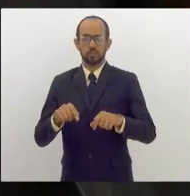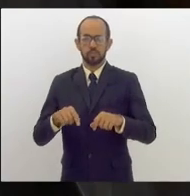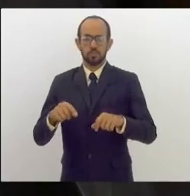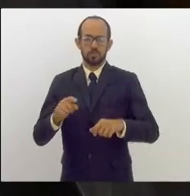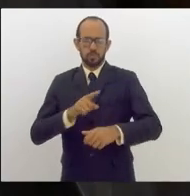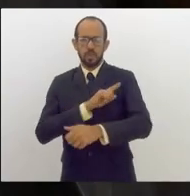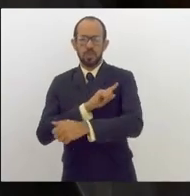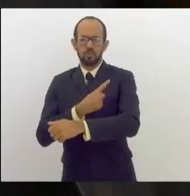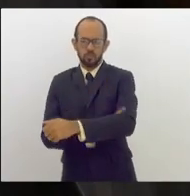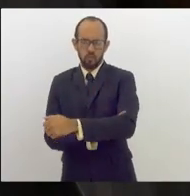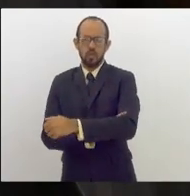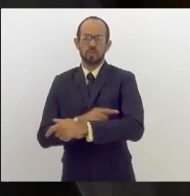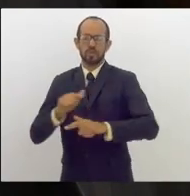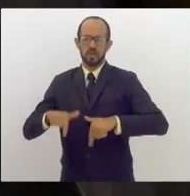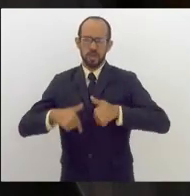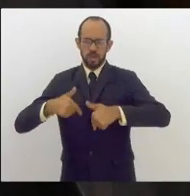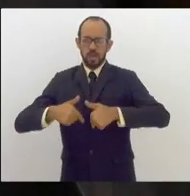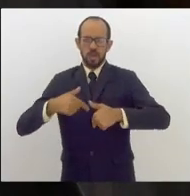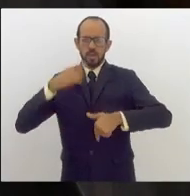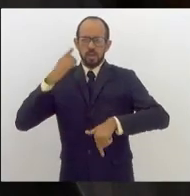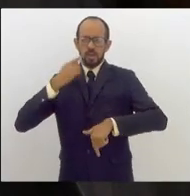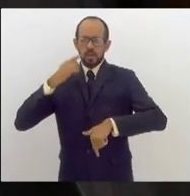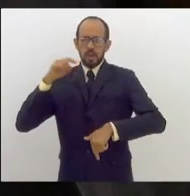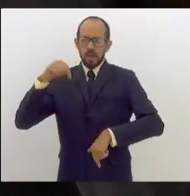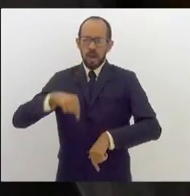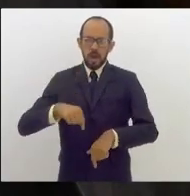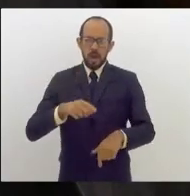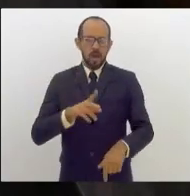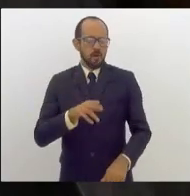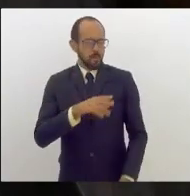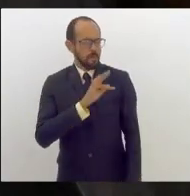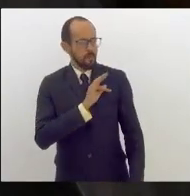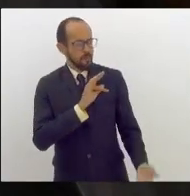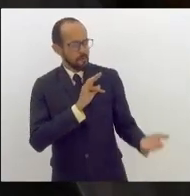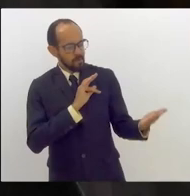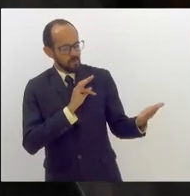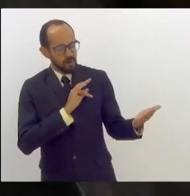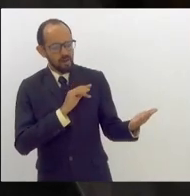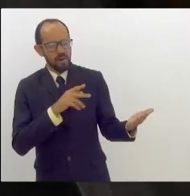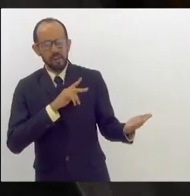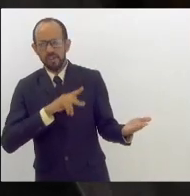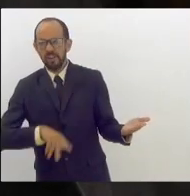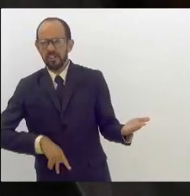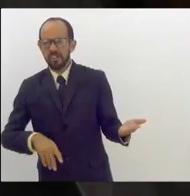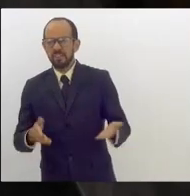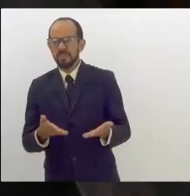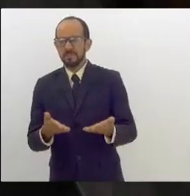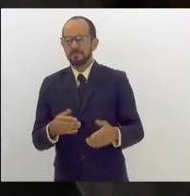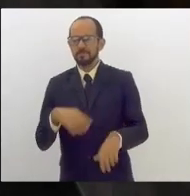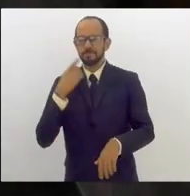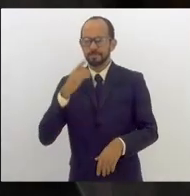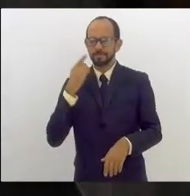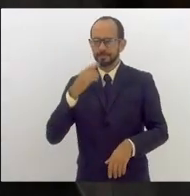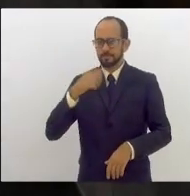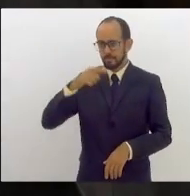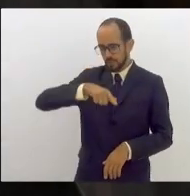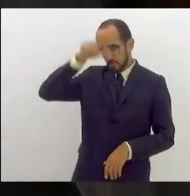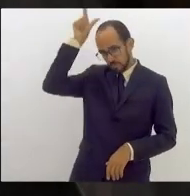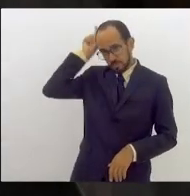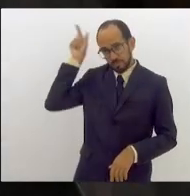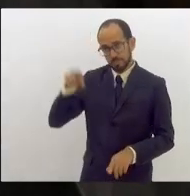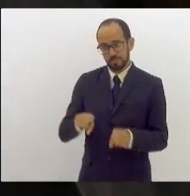e atuação de Deputados nessa casa como a deputada Márcia Rocha que Preside presente sessão como Deputado Luiz Paulo